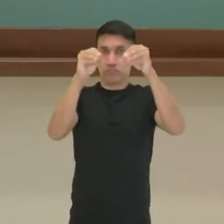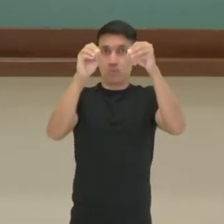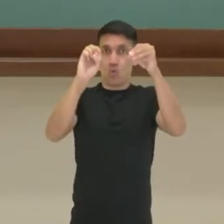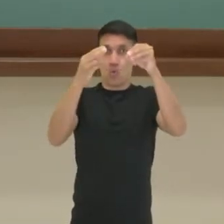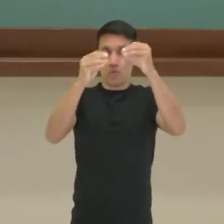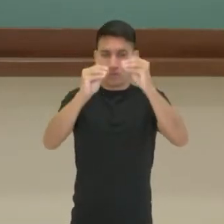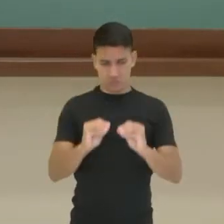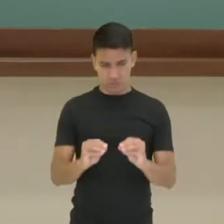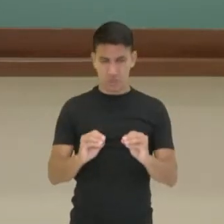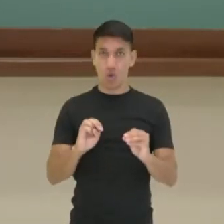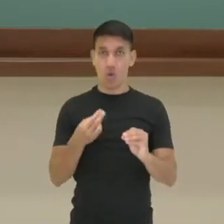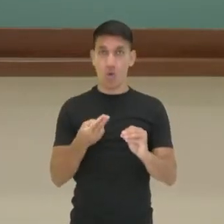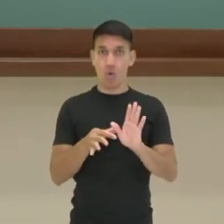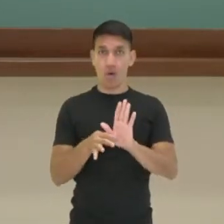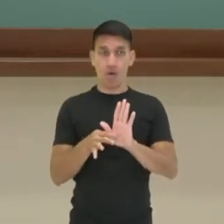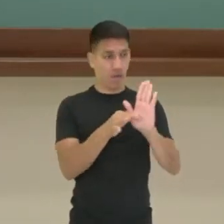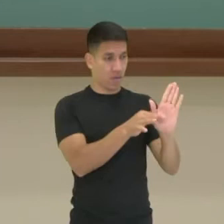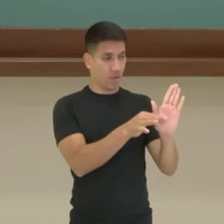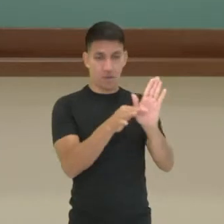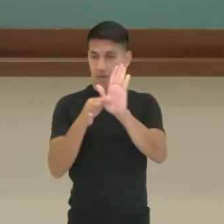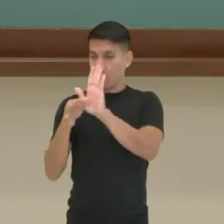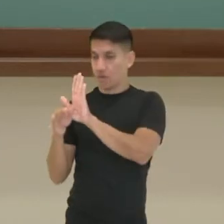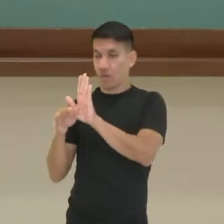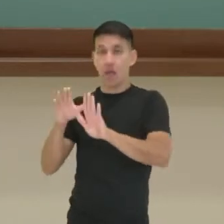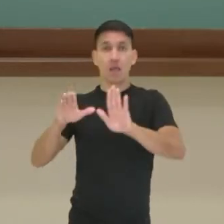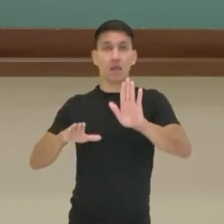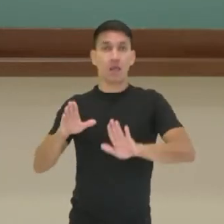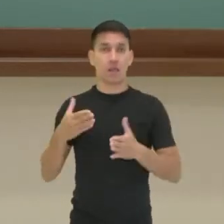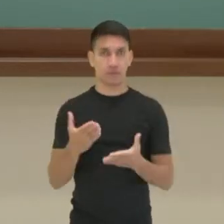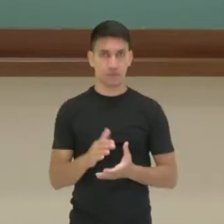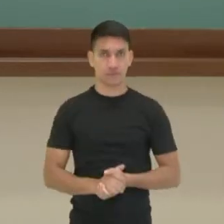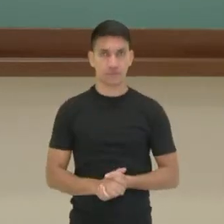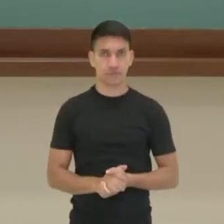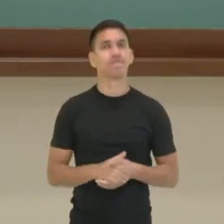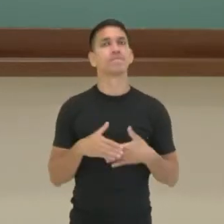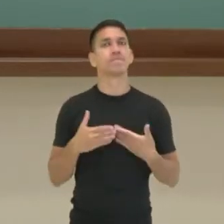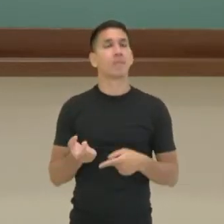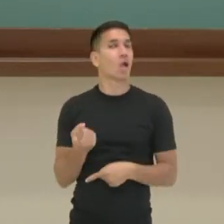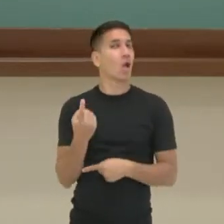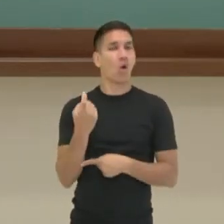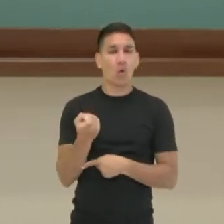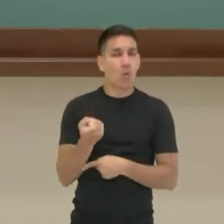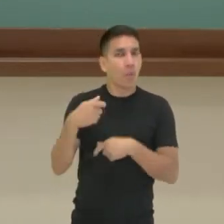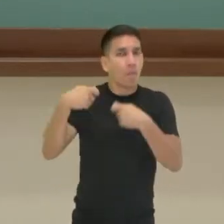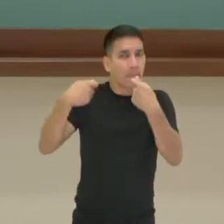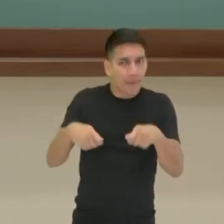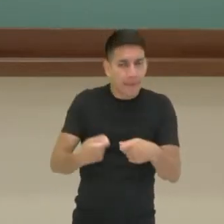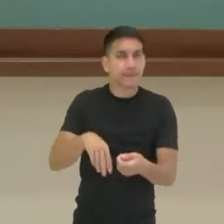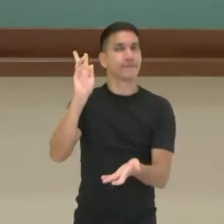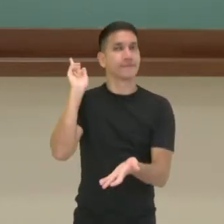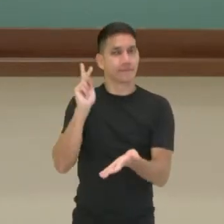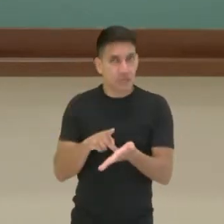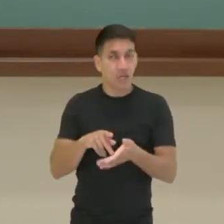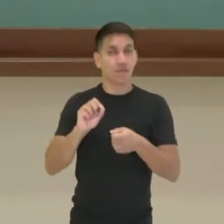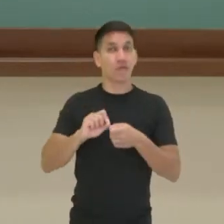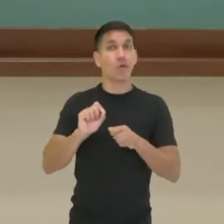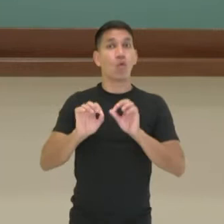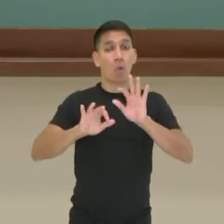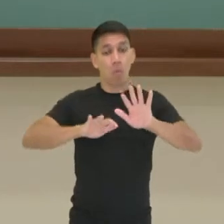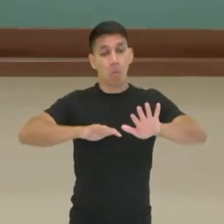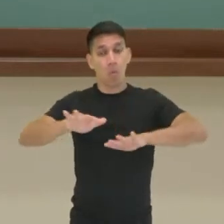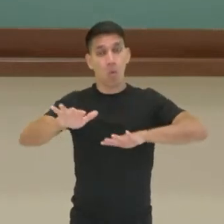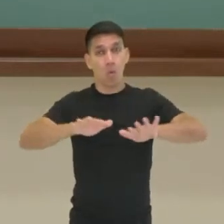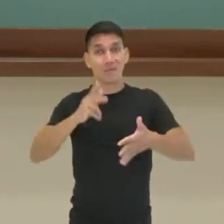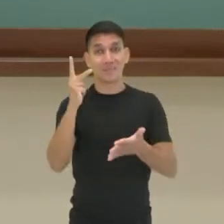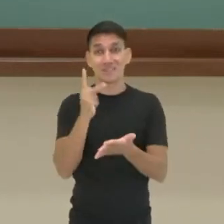baixo, ou à direita, ou à esquerda. A única coisa que eu preciso é movê-la